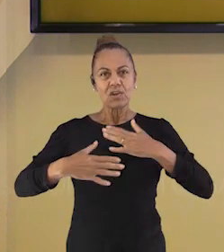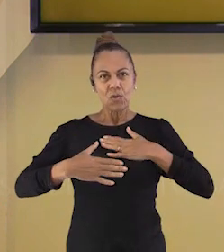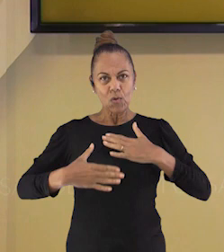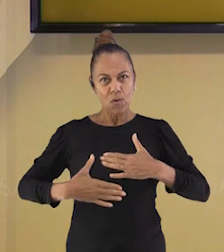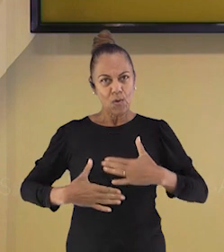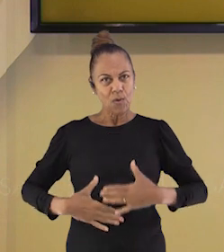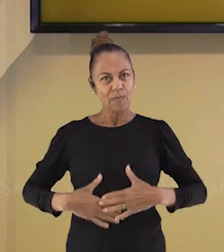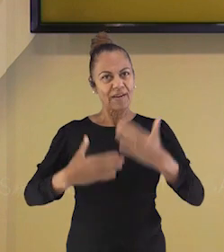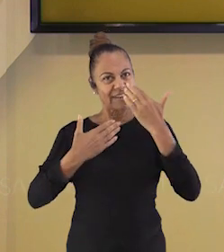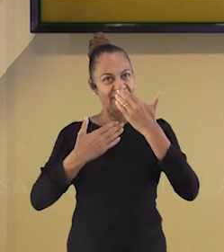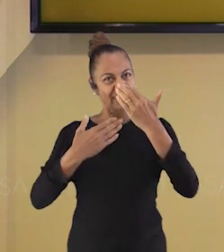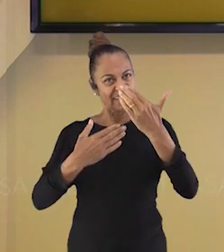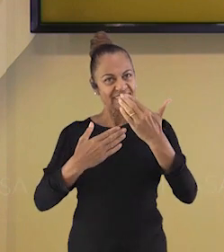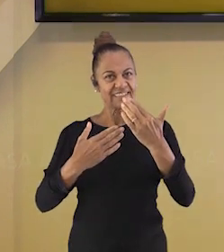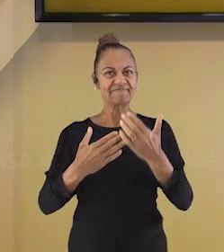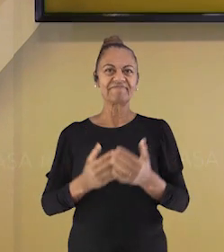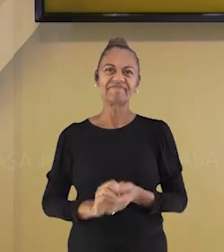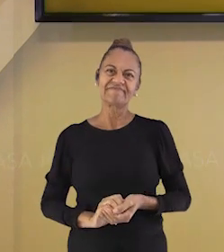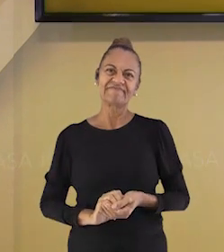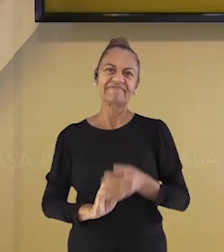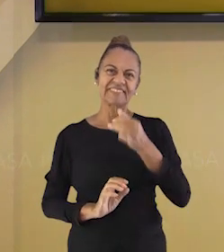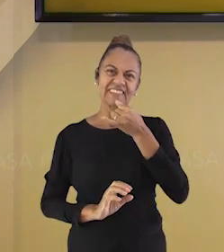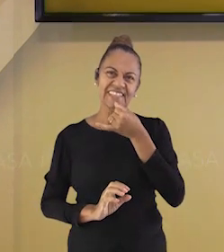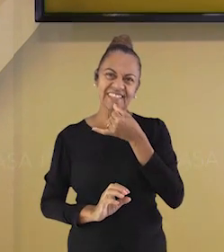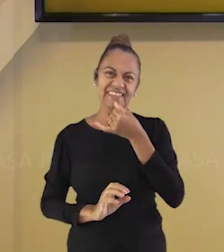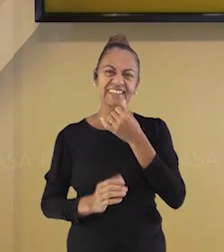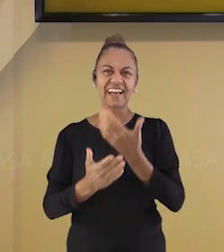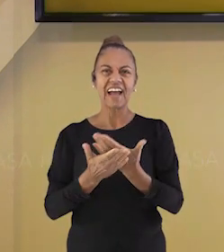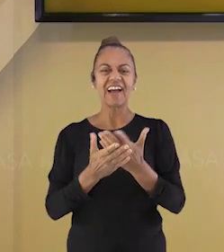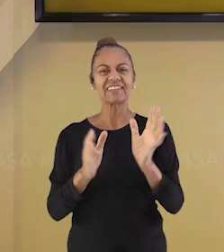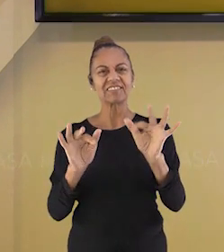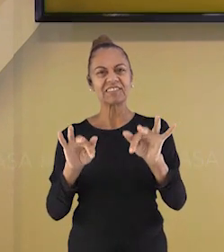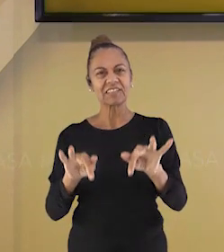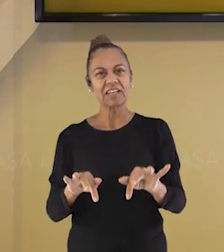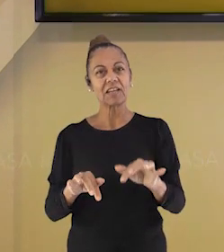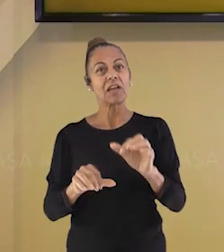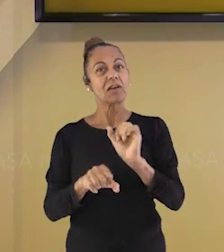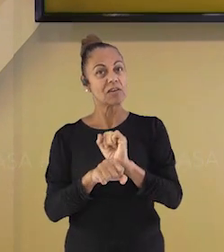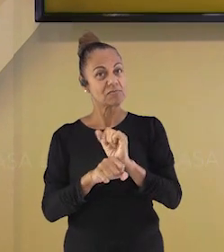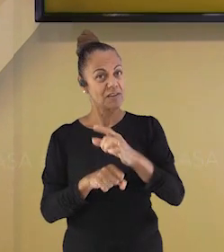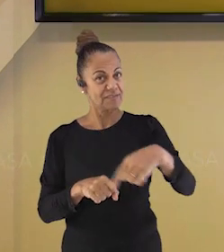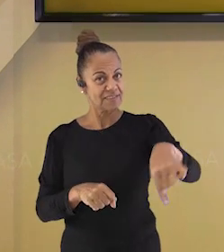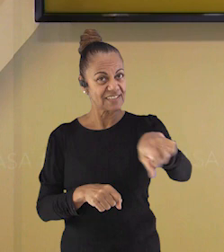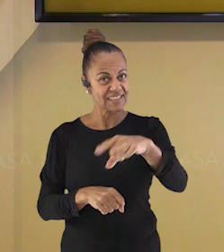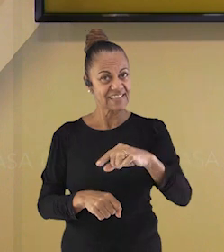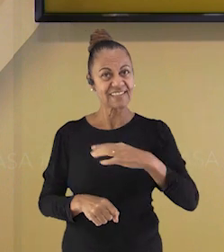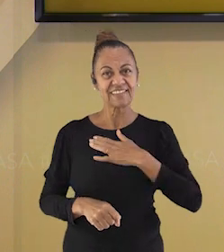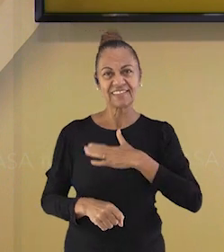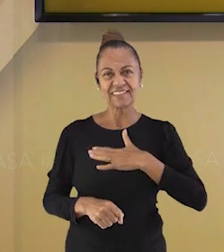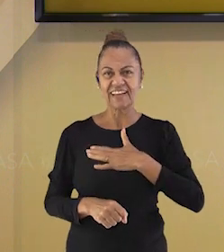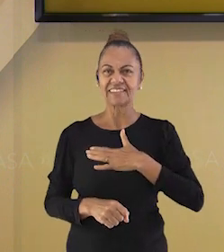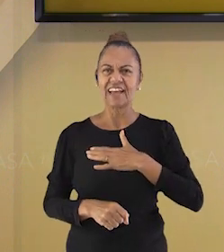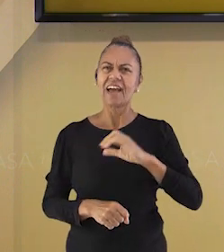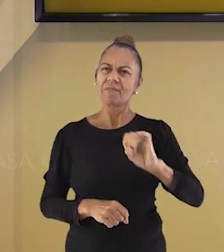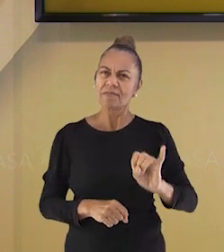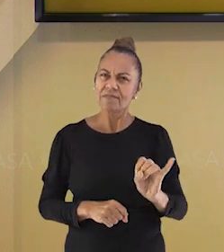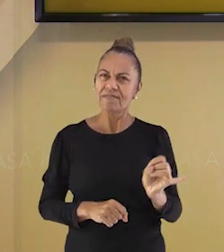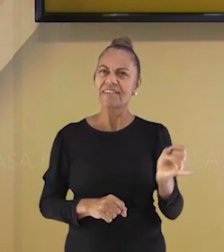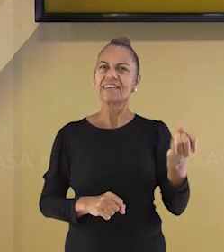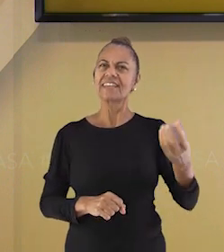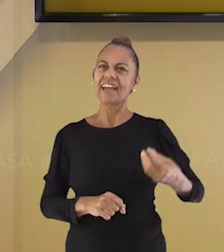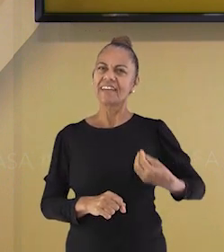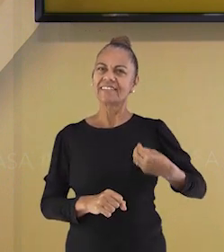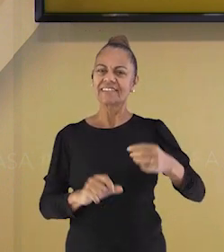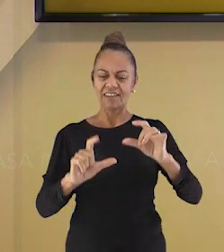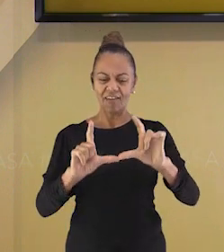e seu corpo vai agradecer. Infelizmente, nossa aula está terminando. Espero que tenham gostado. Aproveite e